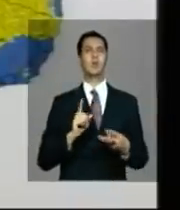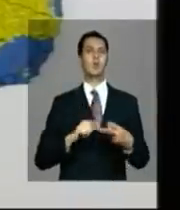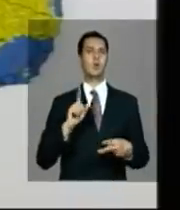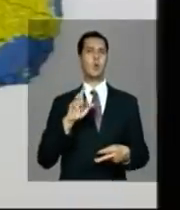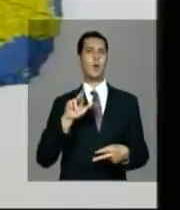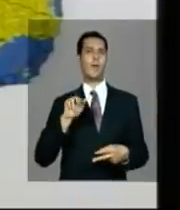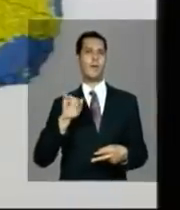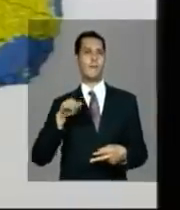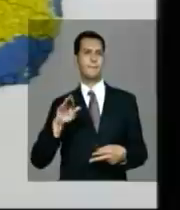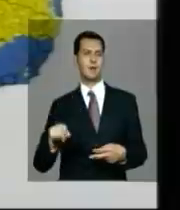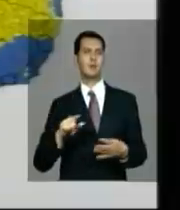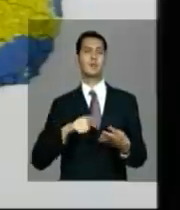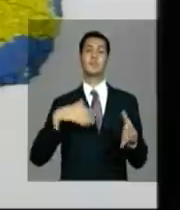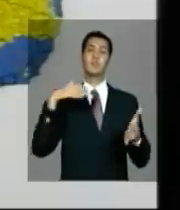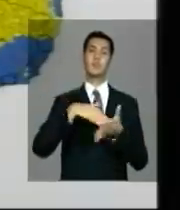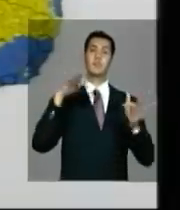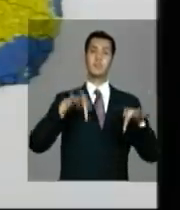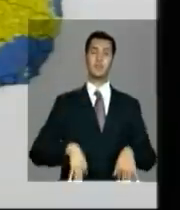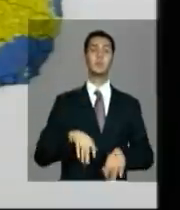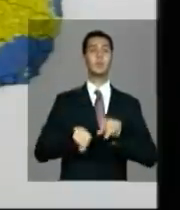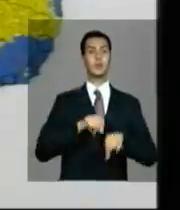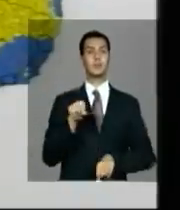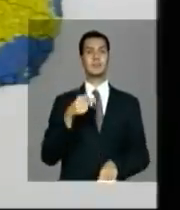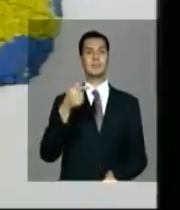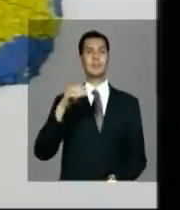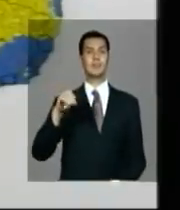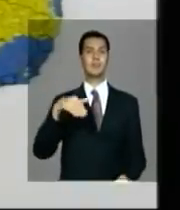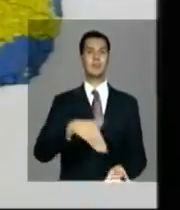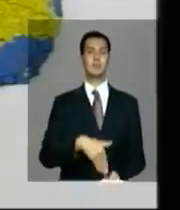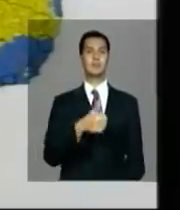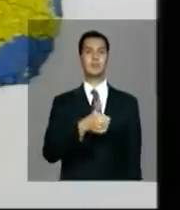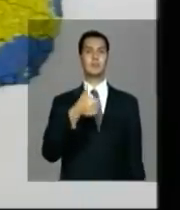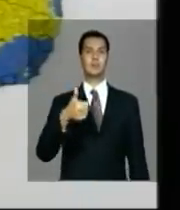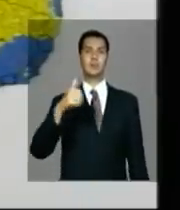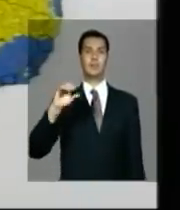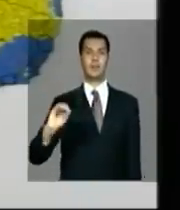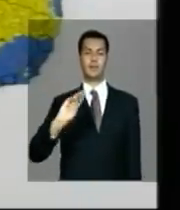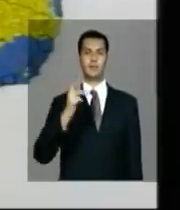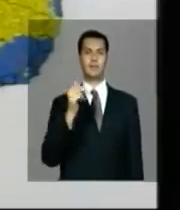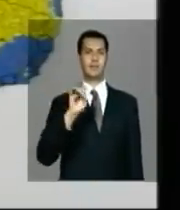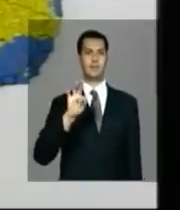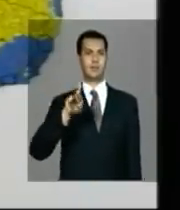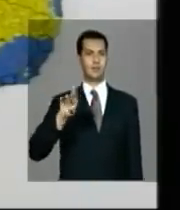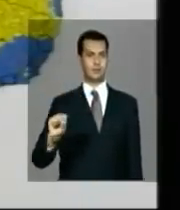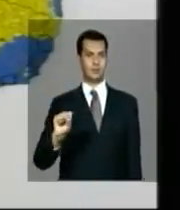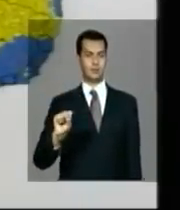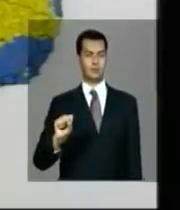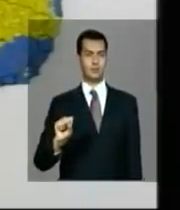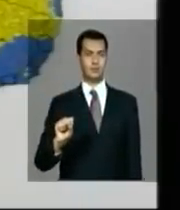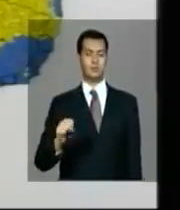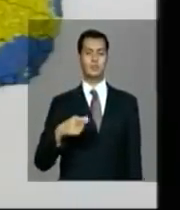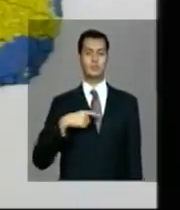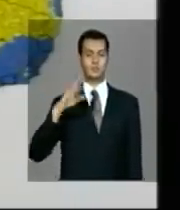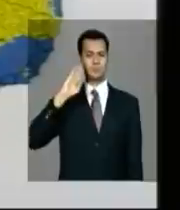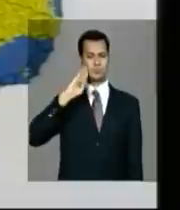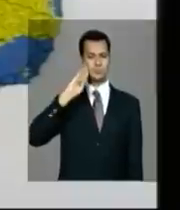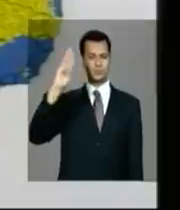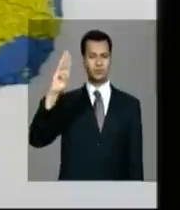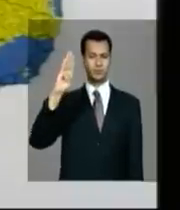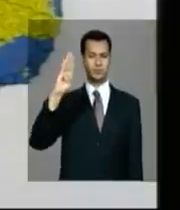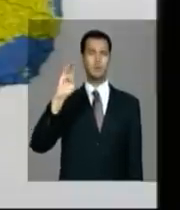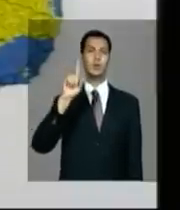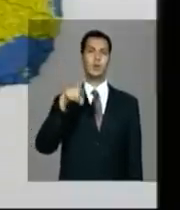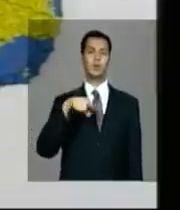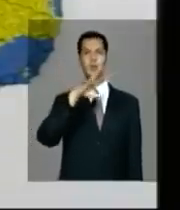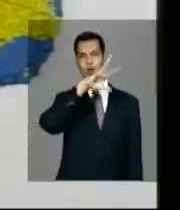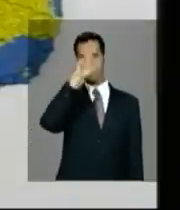etc e por fim de 70 a 110 hear por módulo e que está predominantemente na